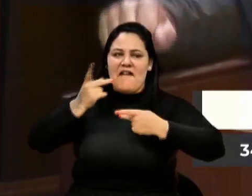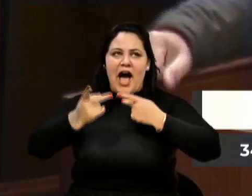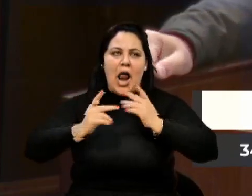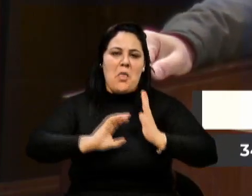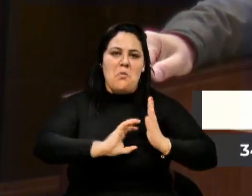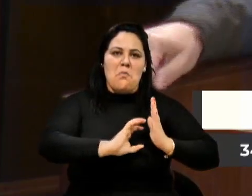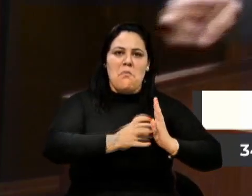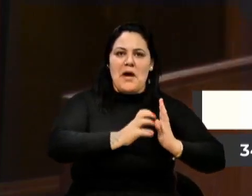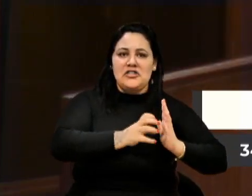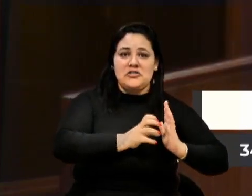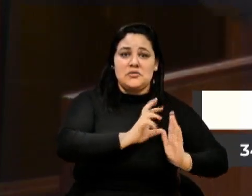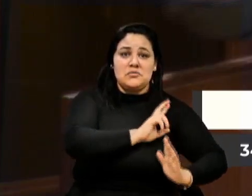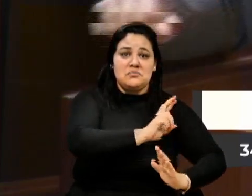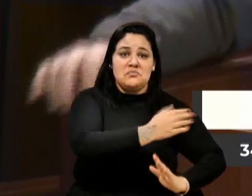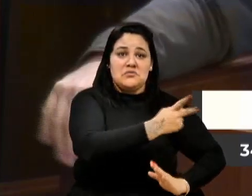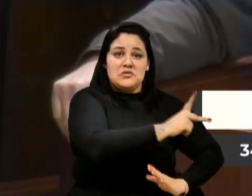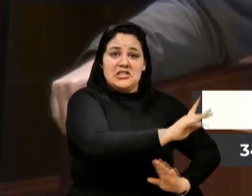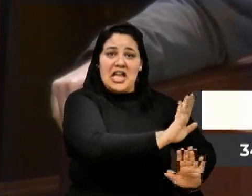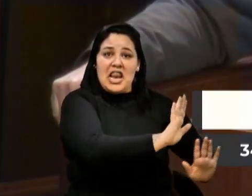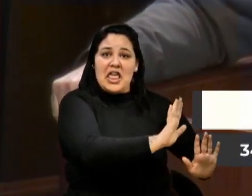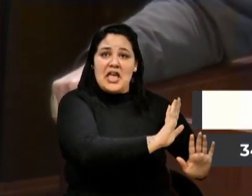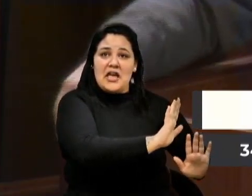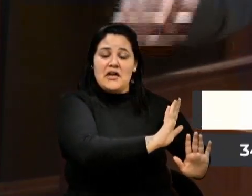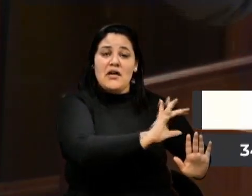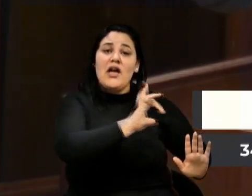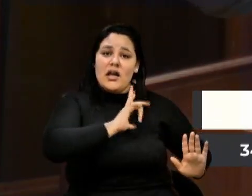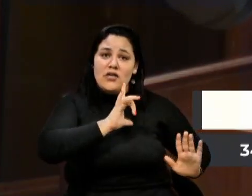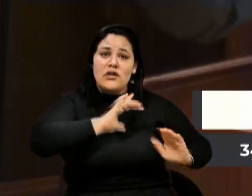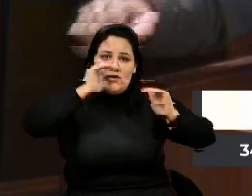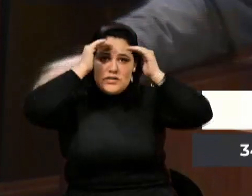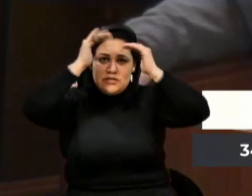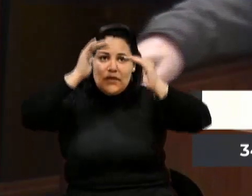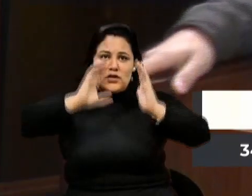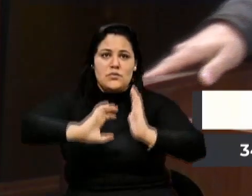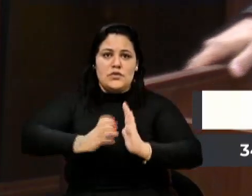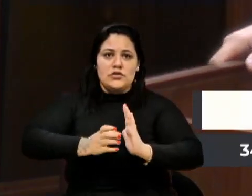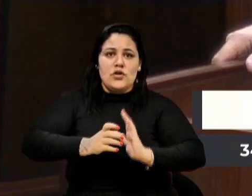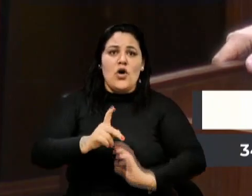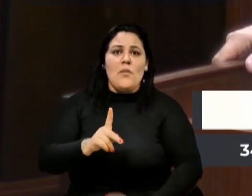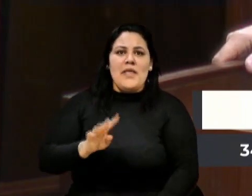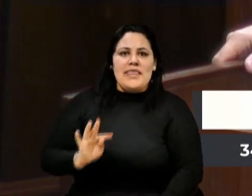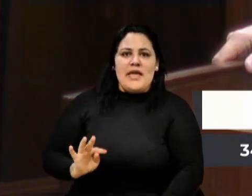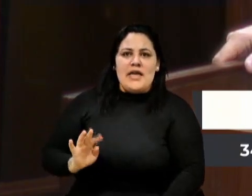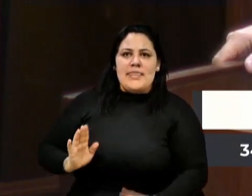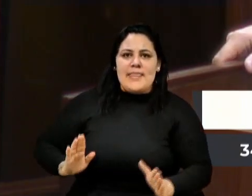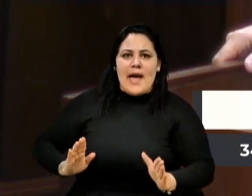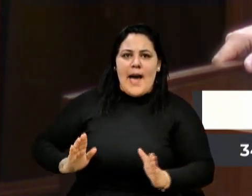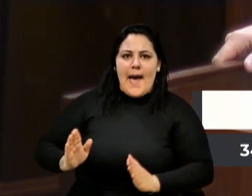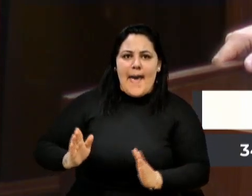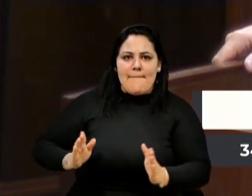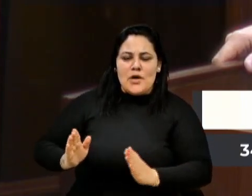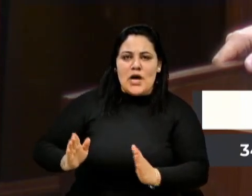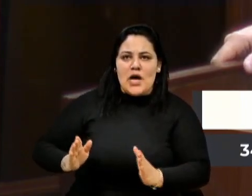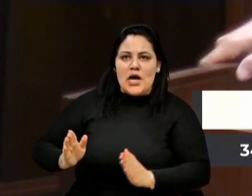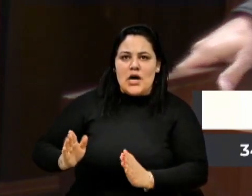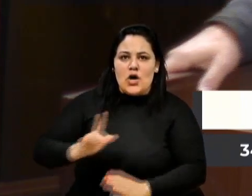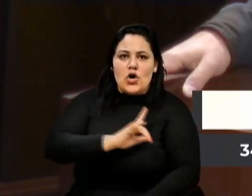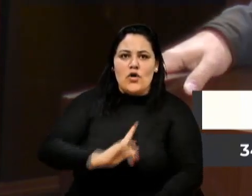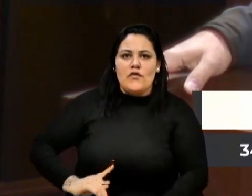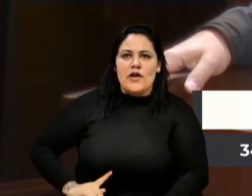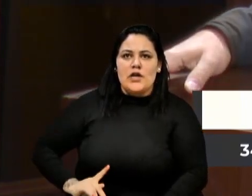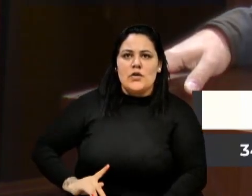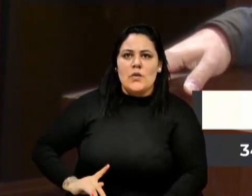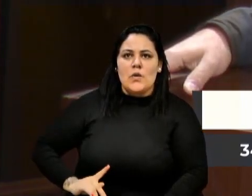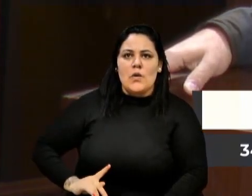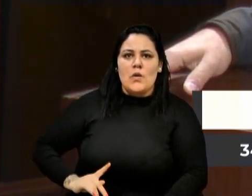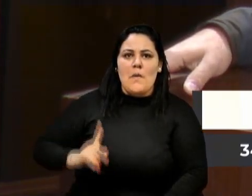que o vereador representa, da qual eu tenho muito respeito. O PP, à época do nosso governo Pepe Vargas, o PP presidia